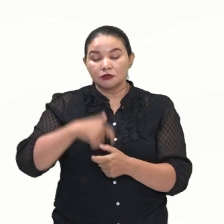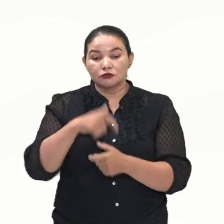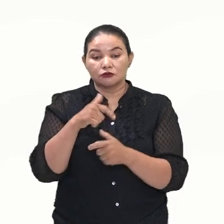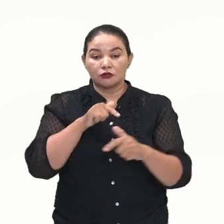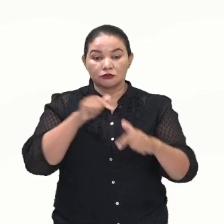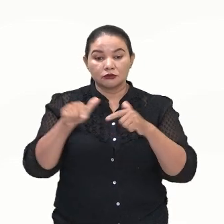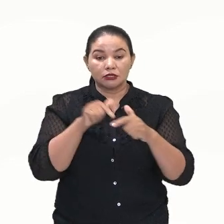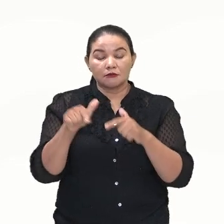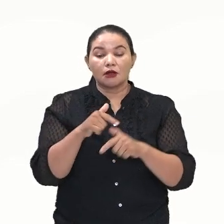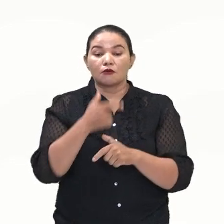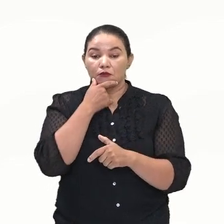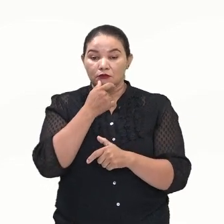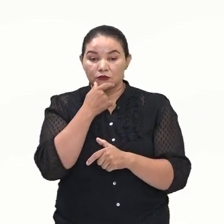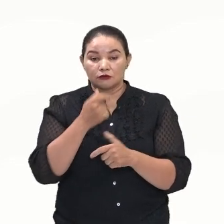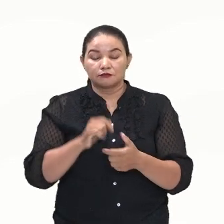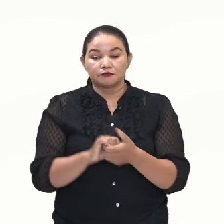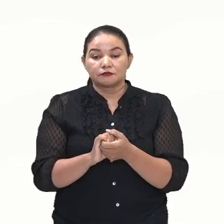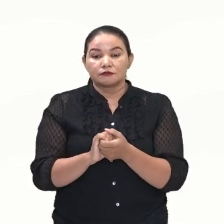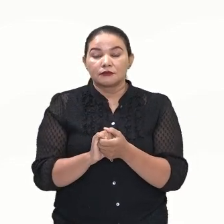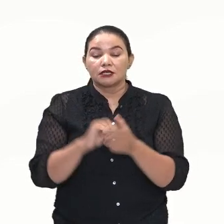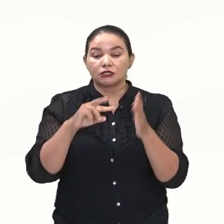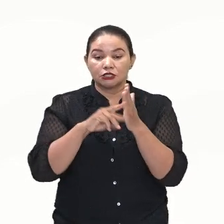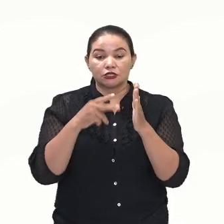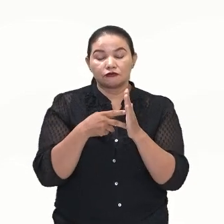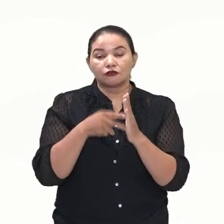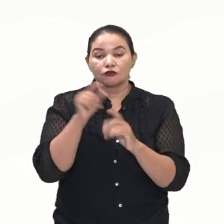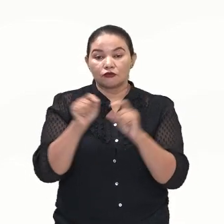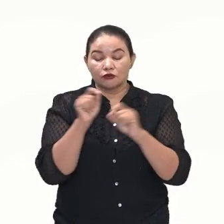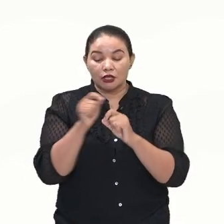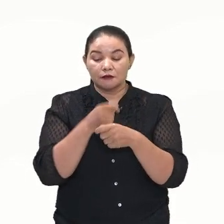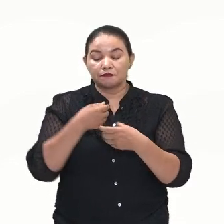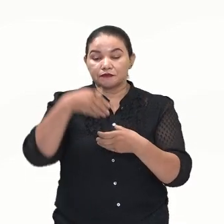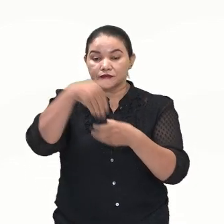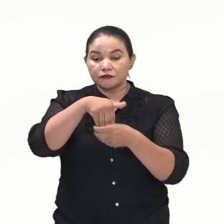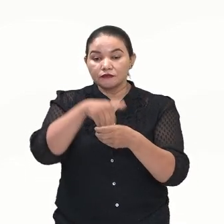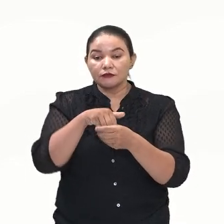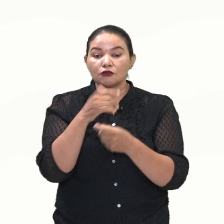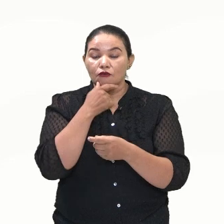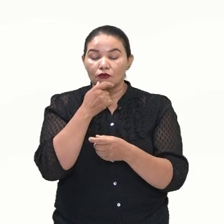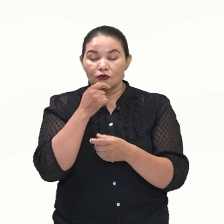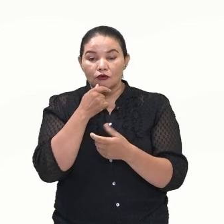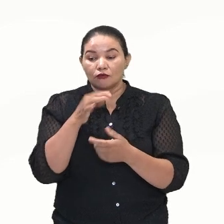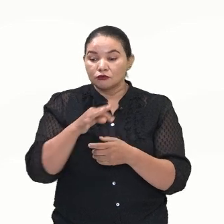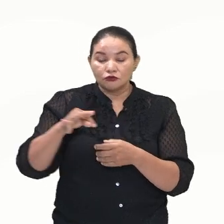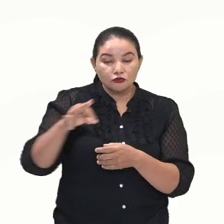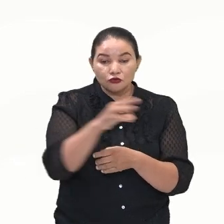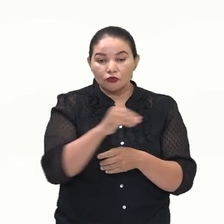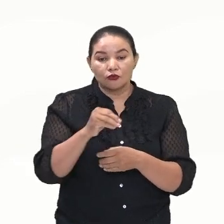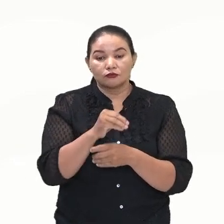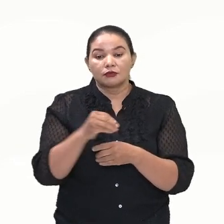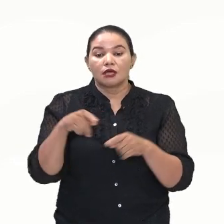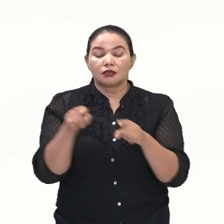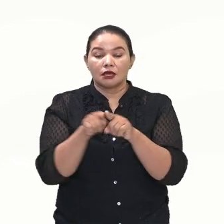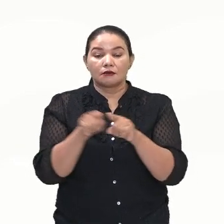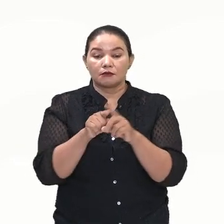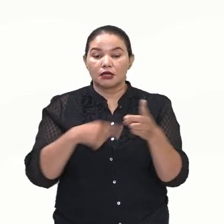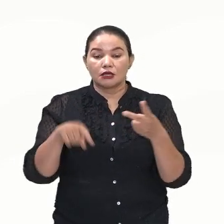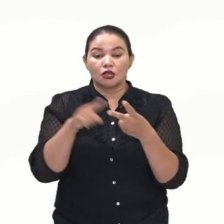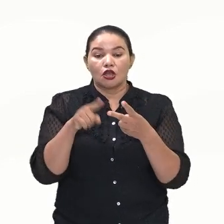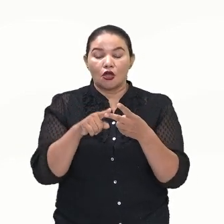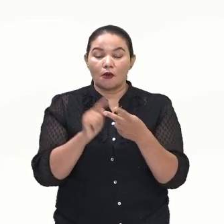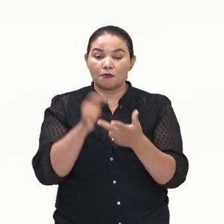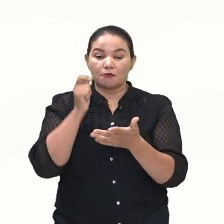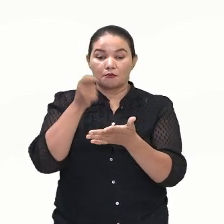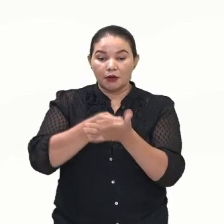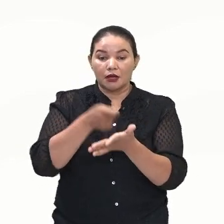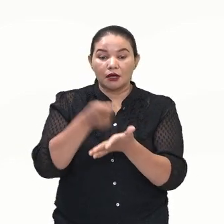que significa o voto para todos os homens. Também exigiam o pagamento para